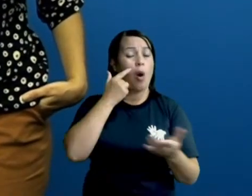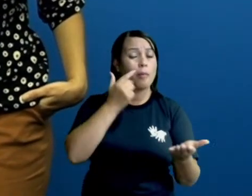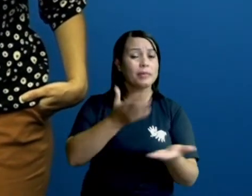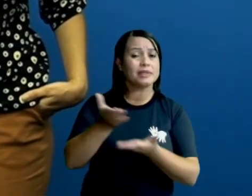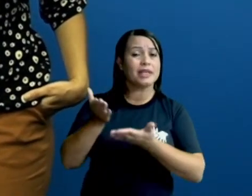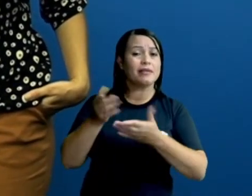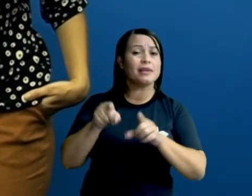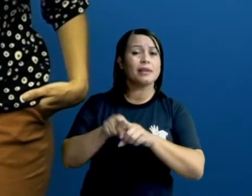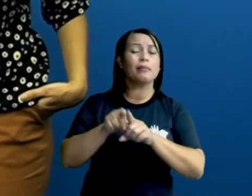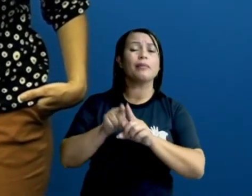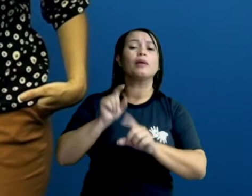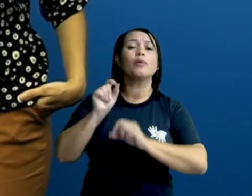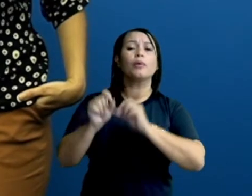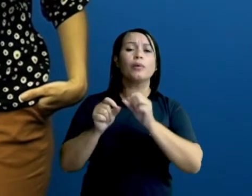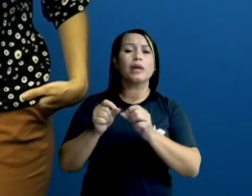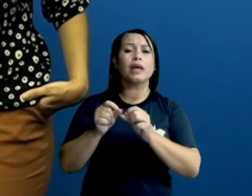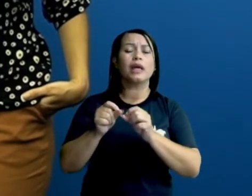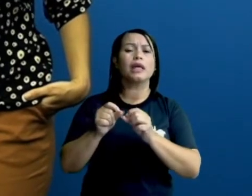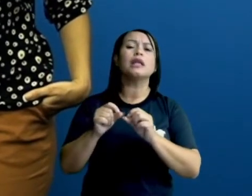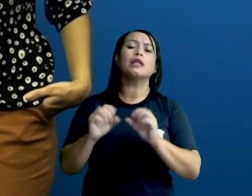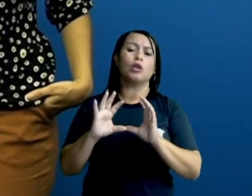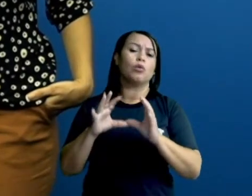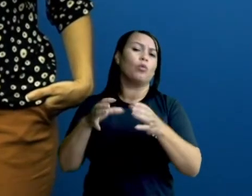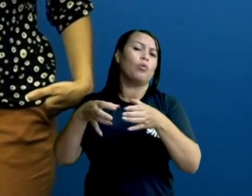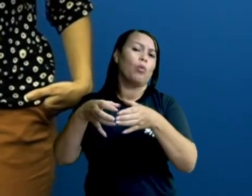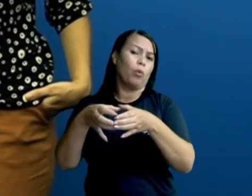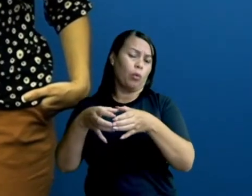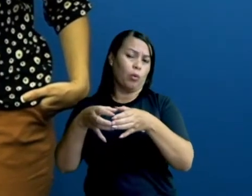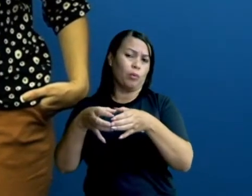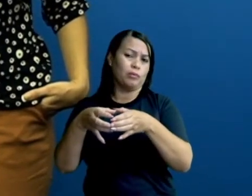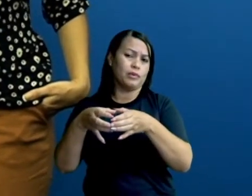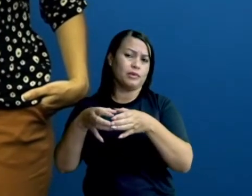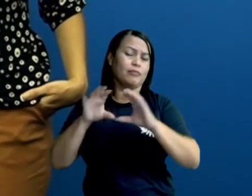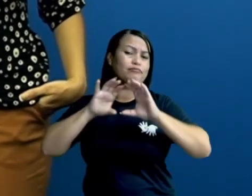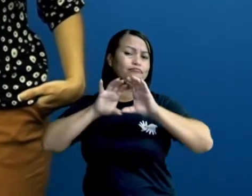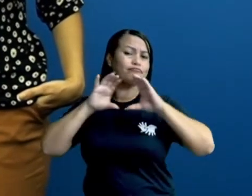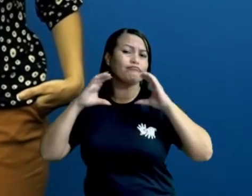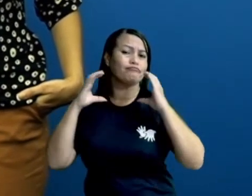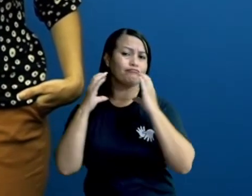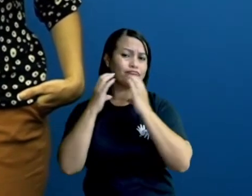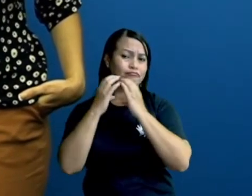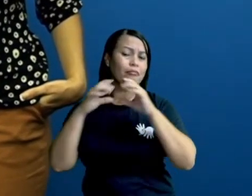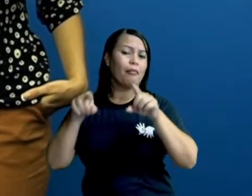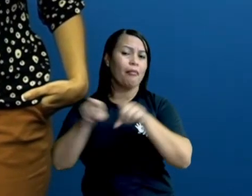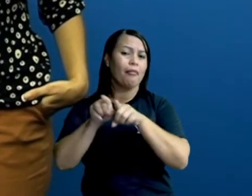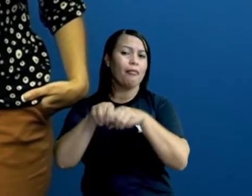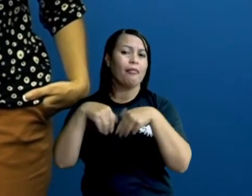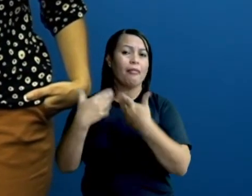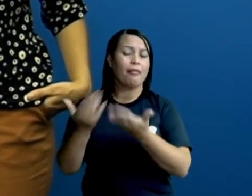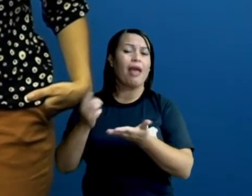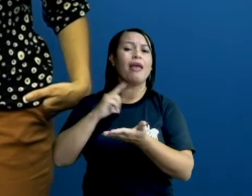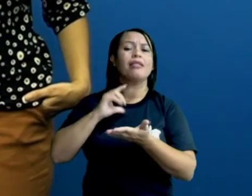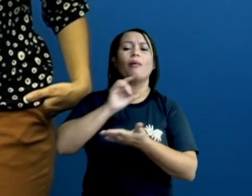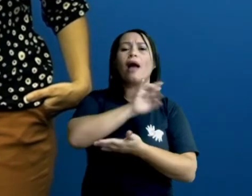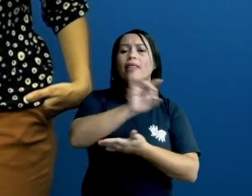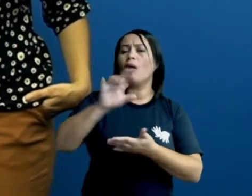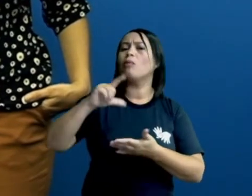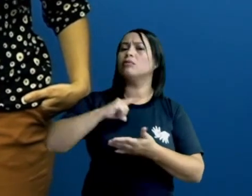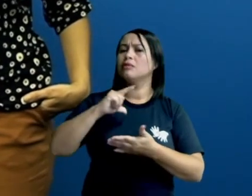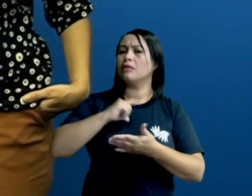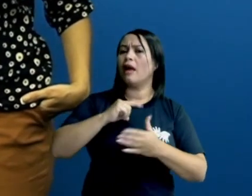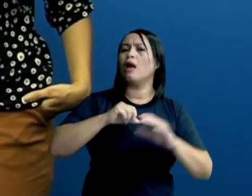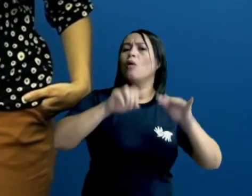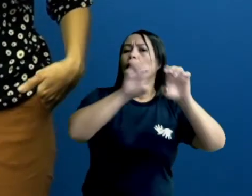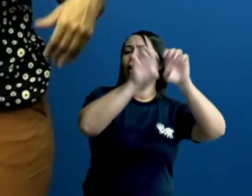observem um hino de um clube. Cada um tem uma estrutura ou uma forma